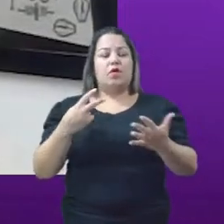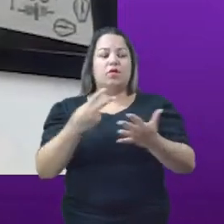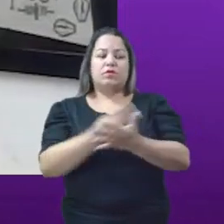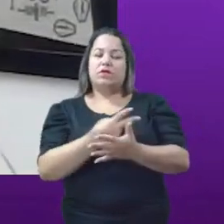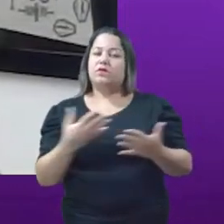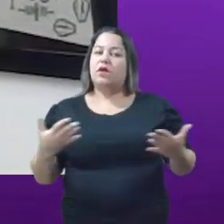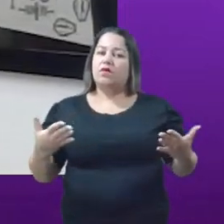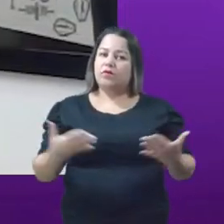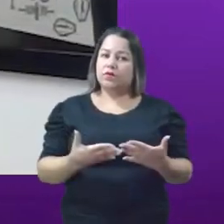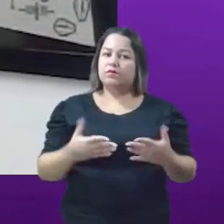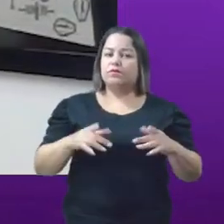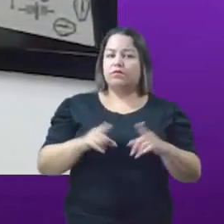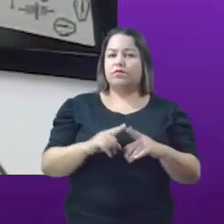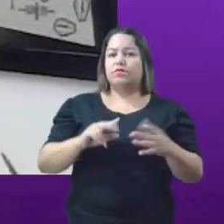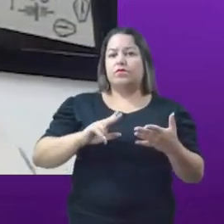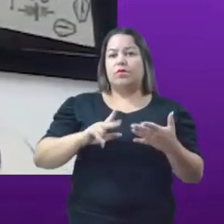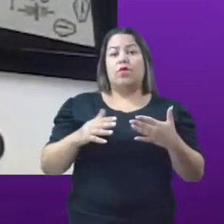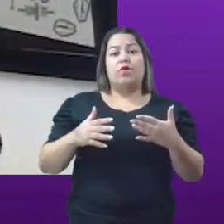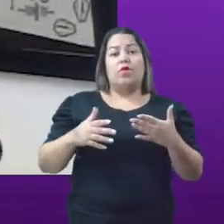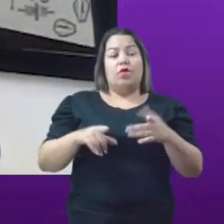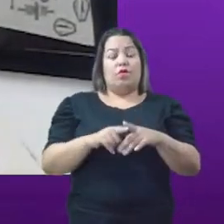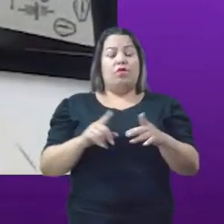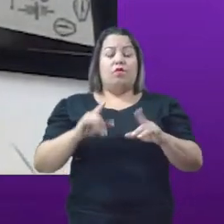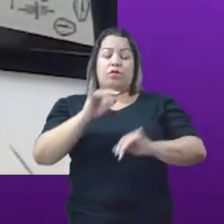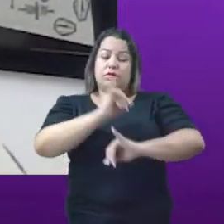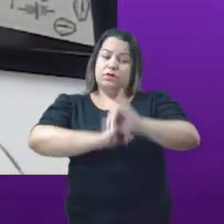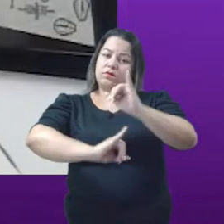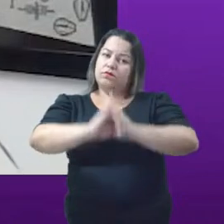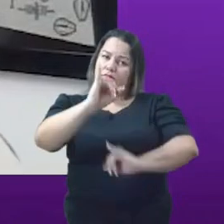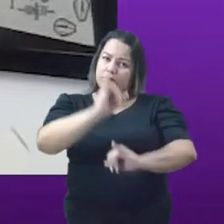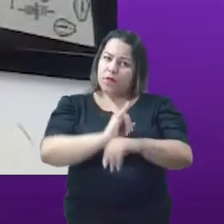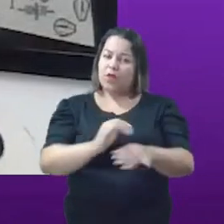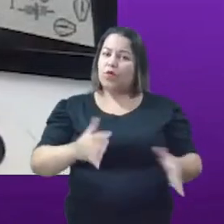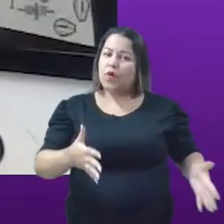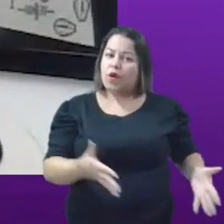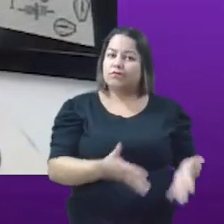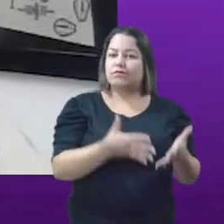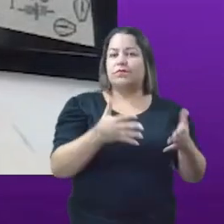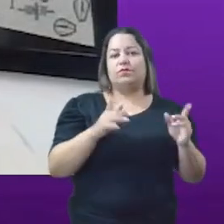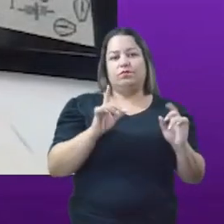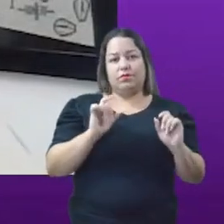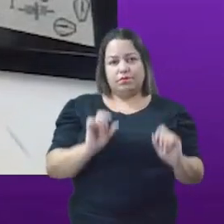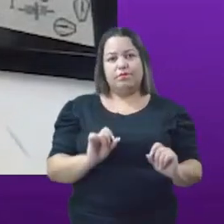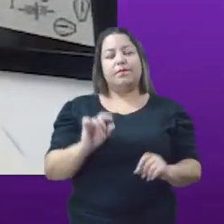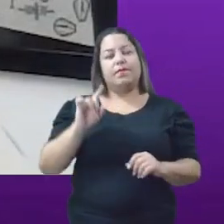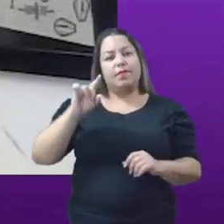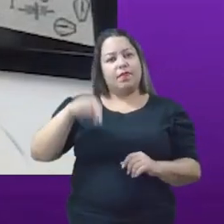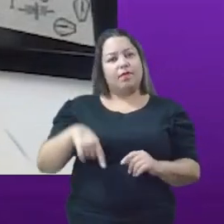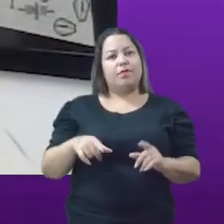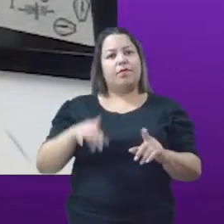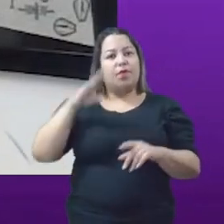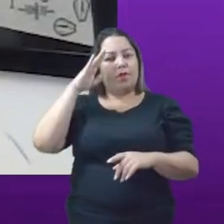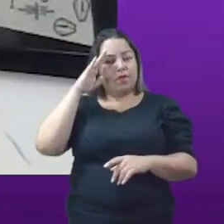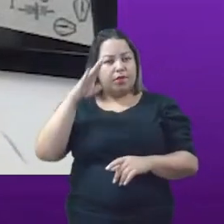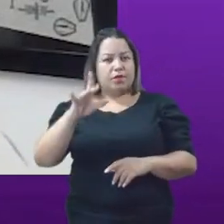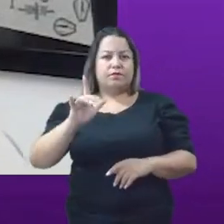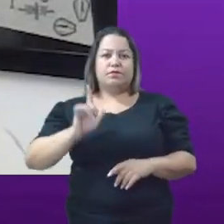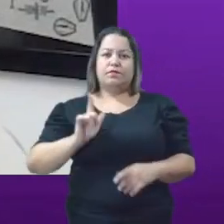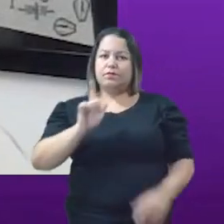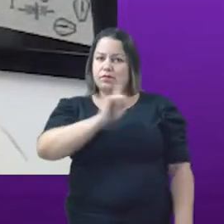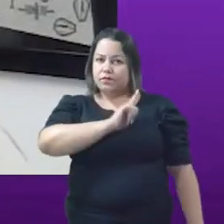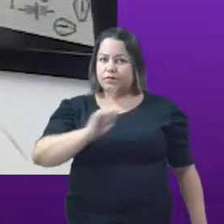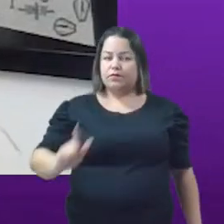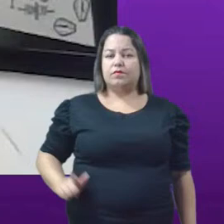agora, ela não surge com o advento da internet, mas ela foi muito potencializada. E ela é potencializada principalmente quando temos